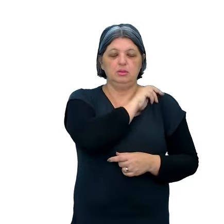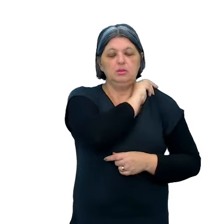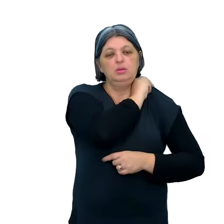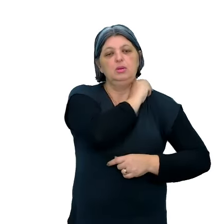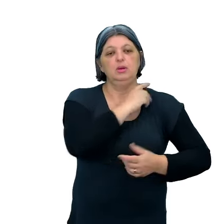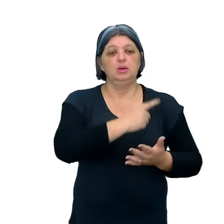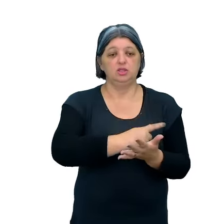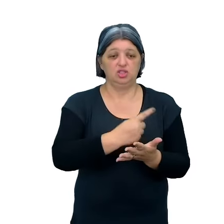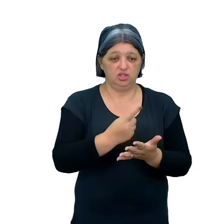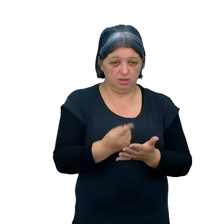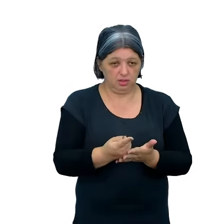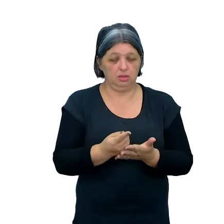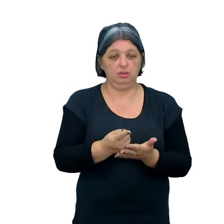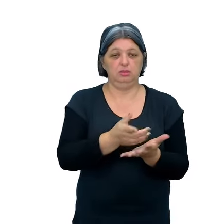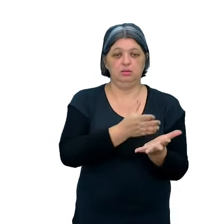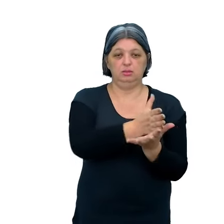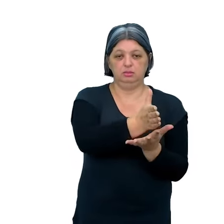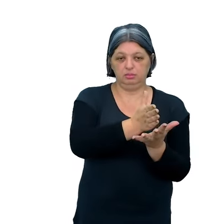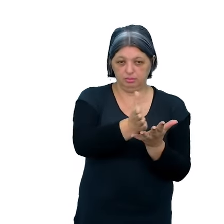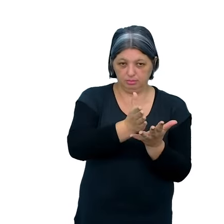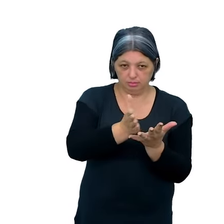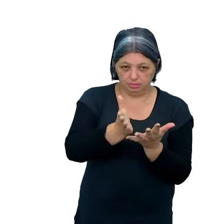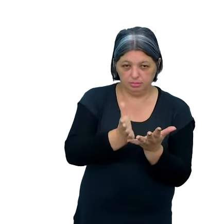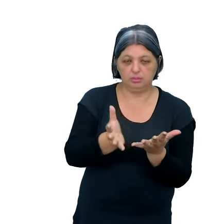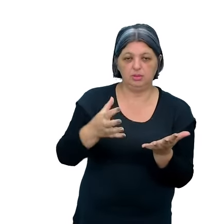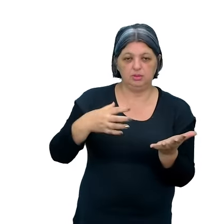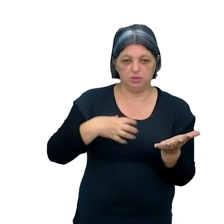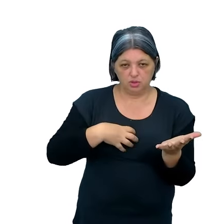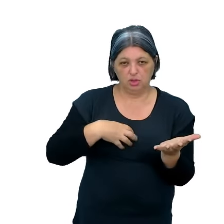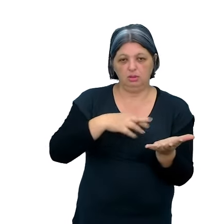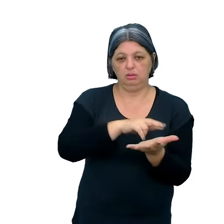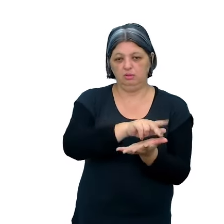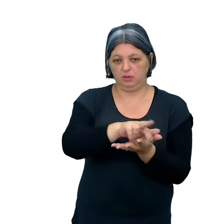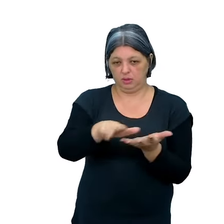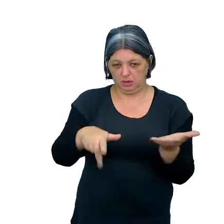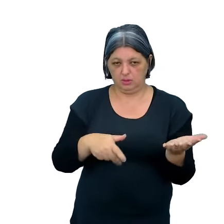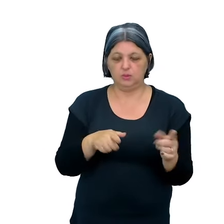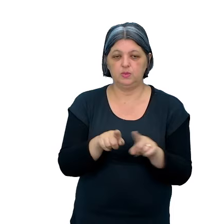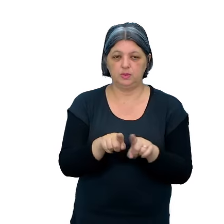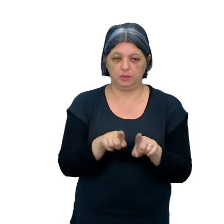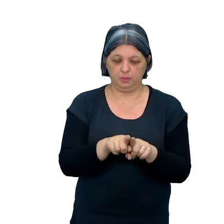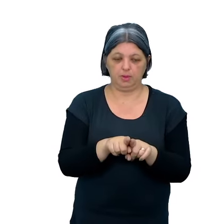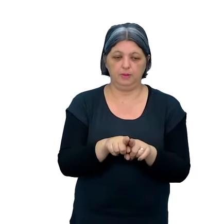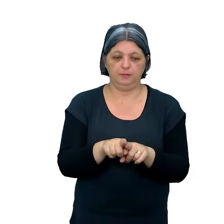gêneros multimodais e multissemióticos em decorrência dessa questão,